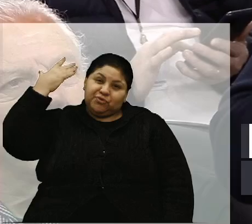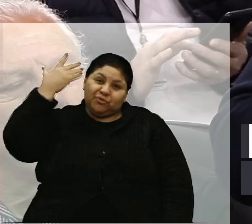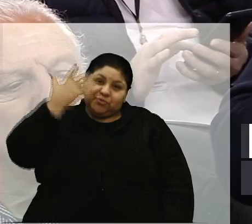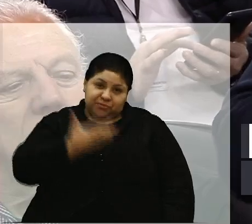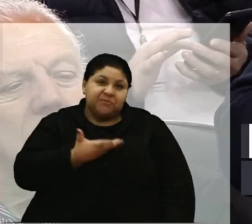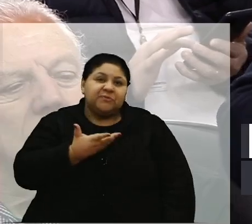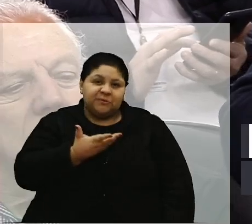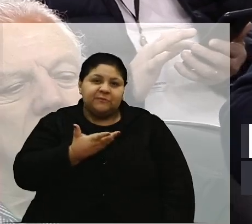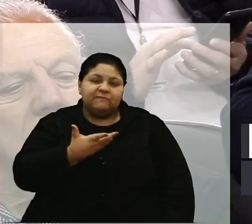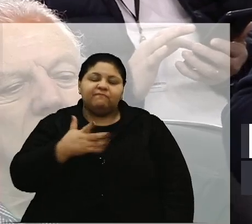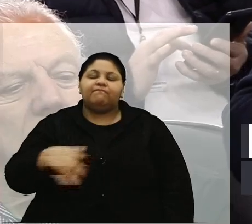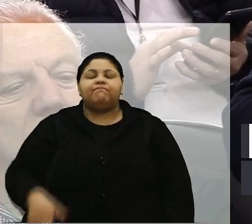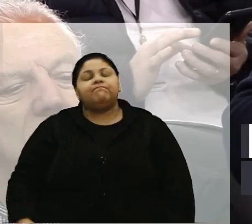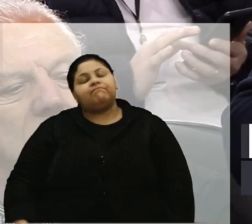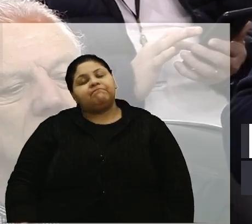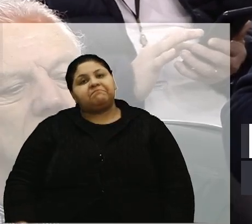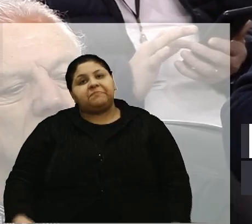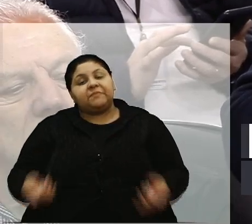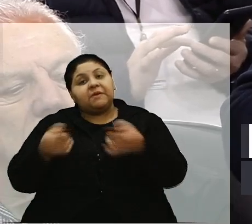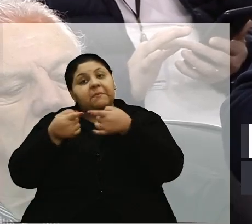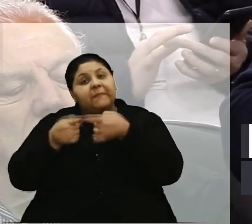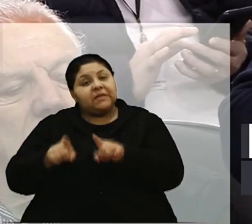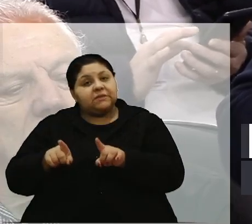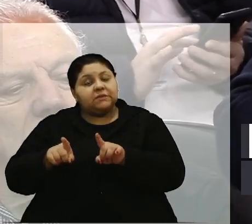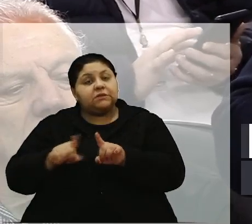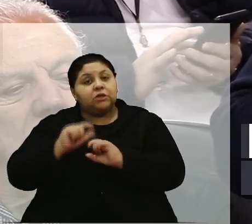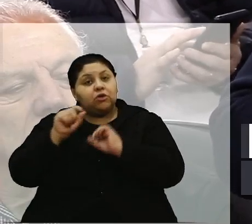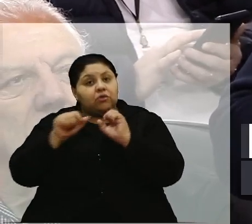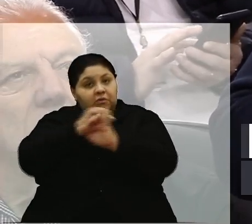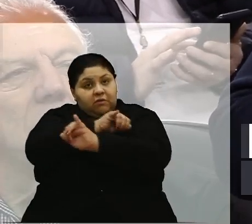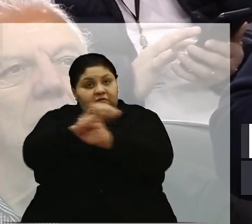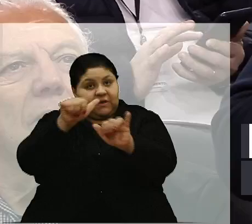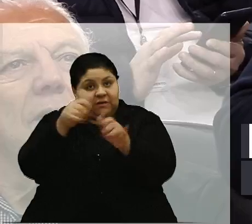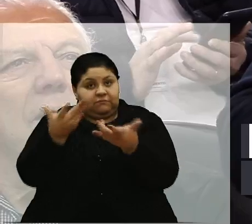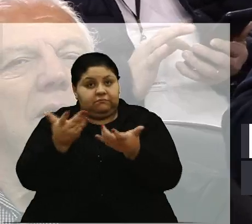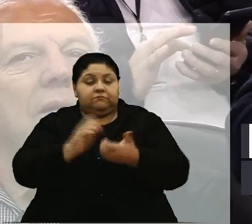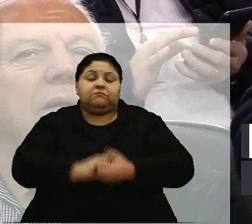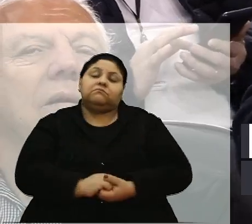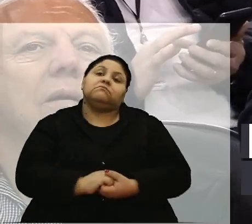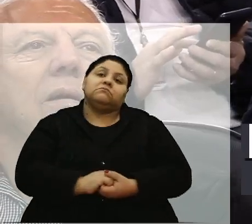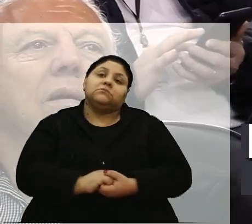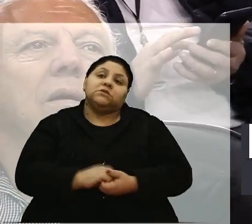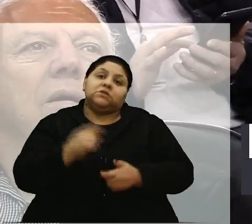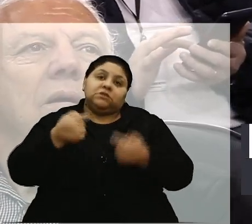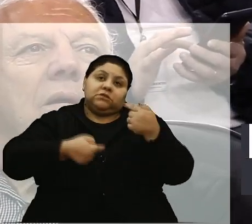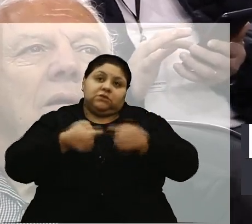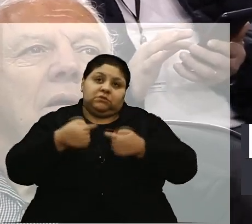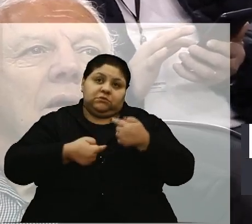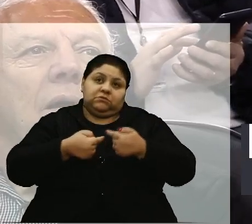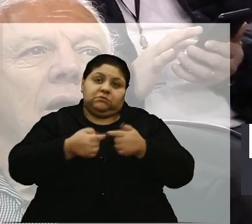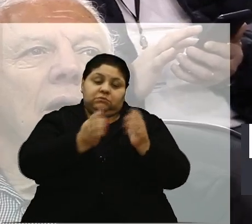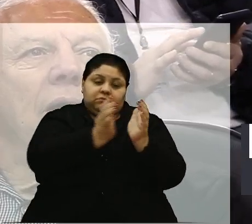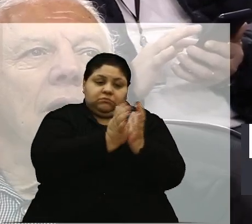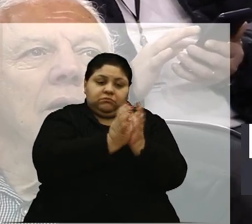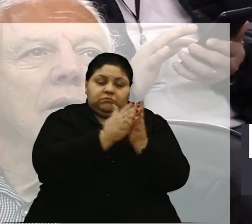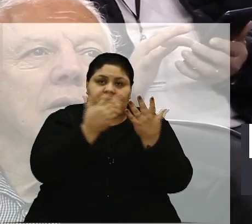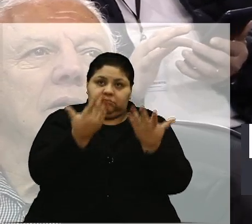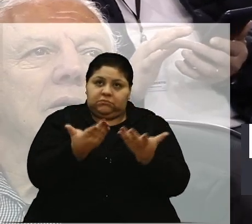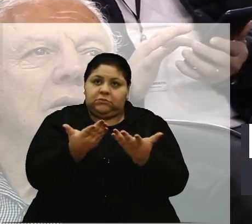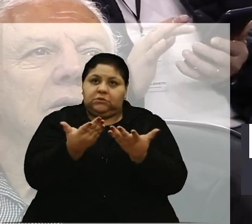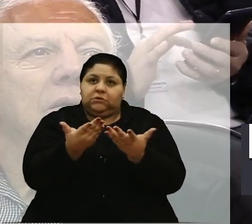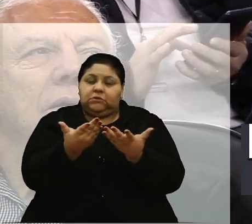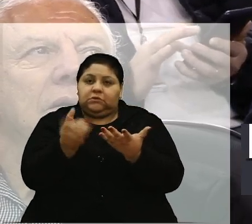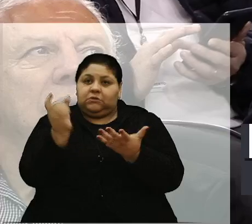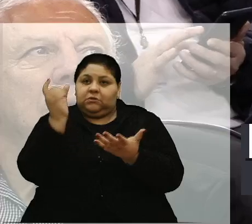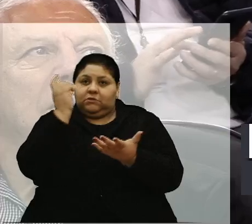corpo. Mas o que eu quero dizer que esse debate, colegas vereadores, tu vê, é um